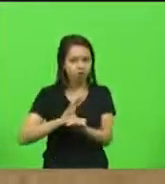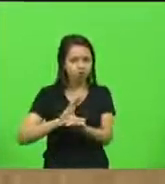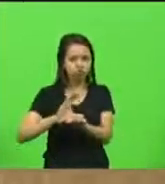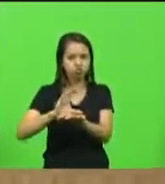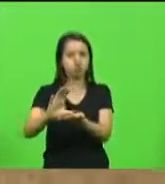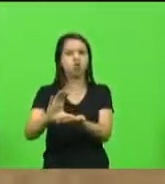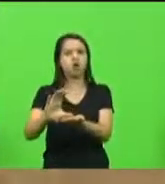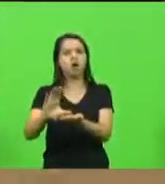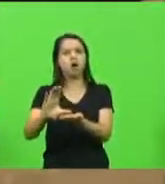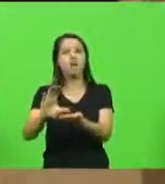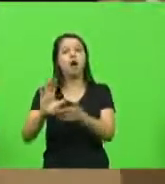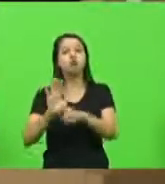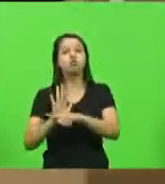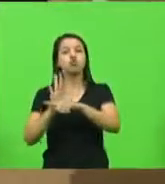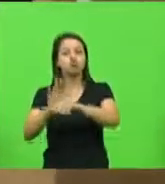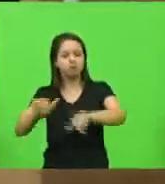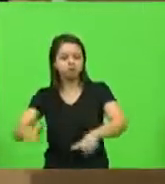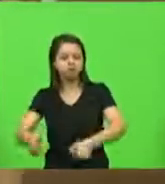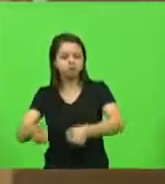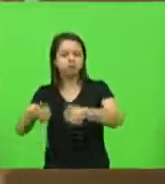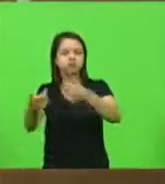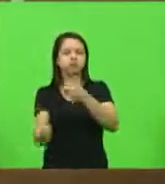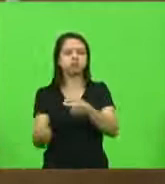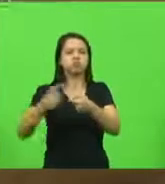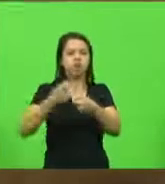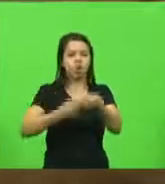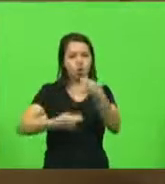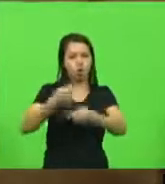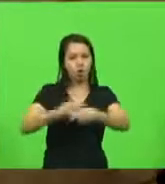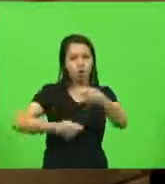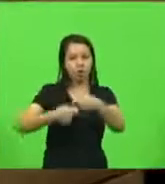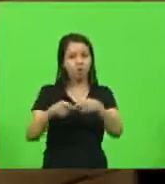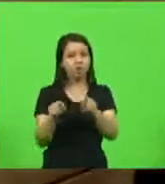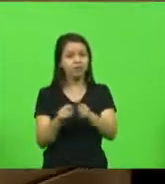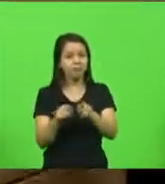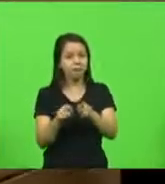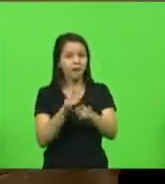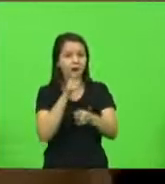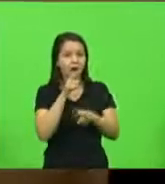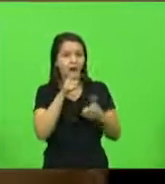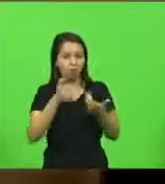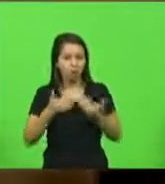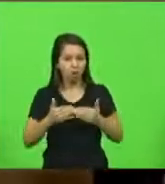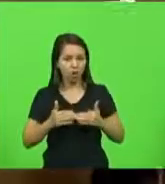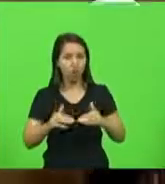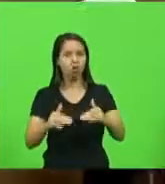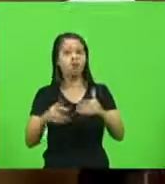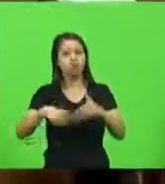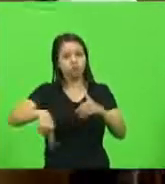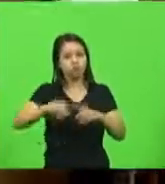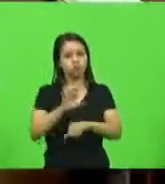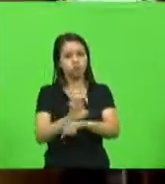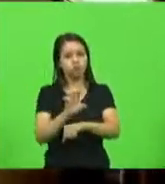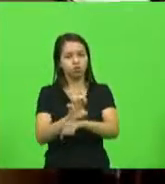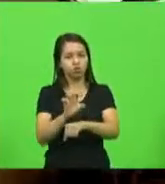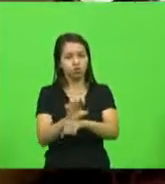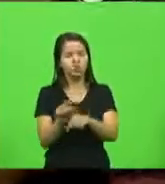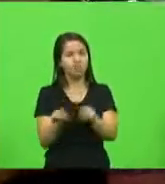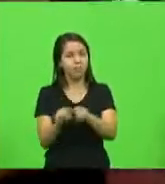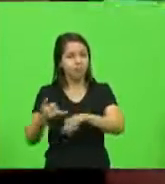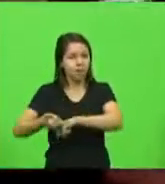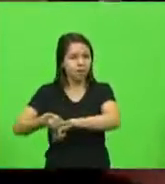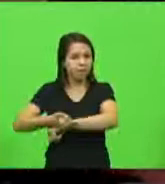da nossa economia, na disponibilidade hídrica do nosso Estado e também, como não poderia deixar de ser, na